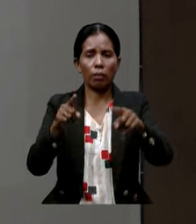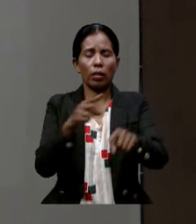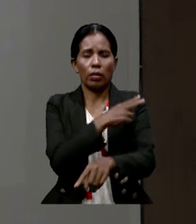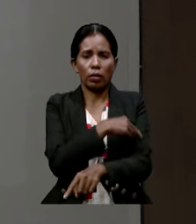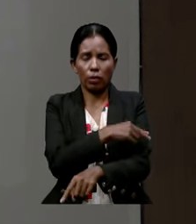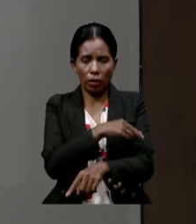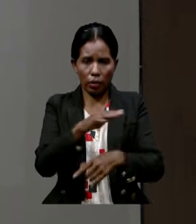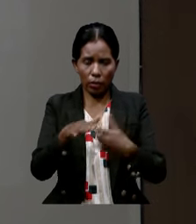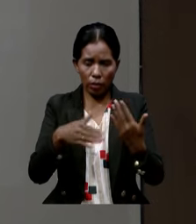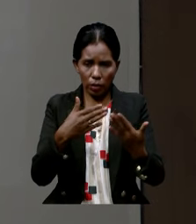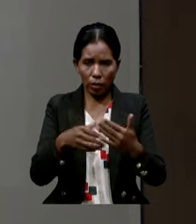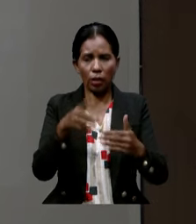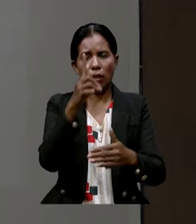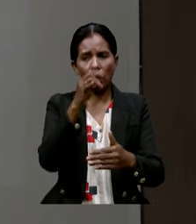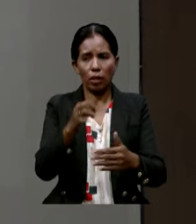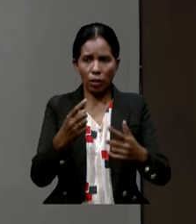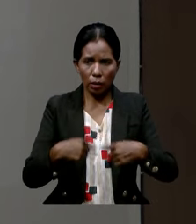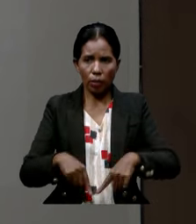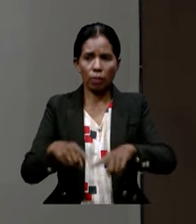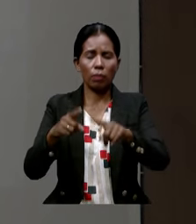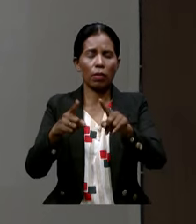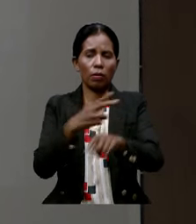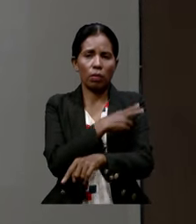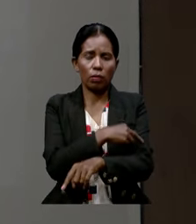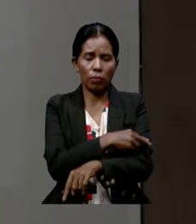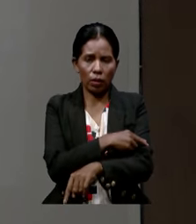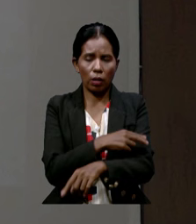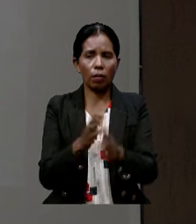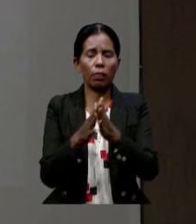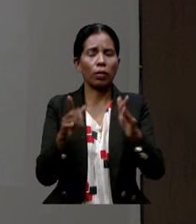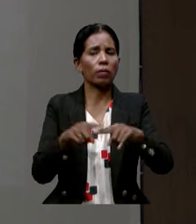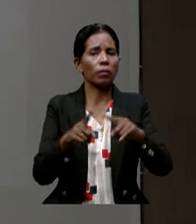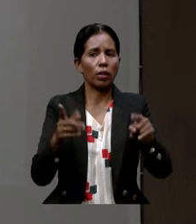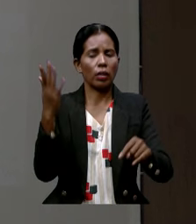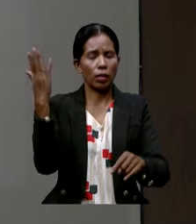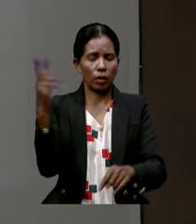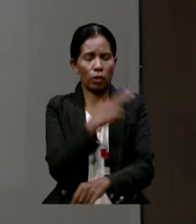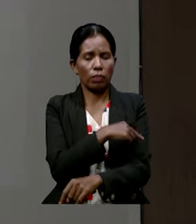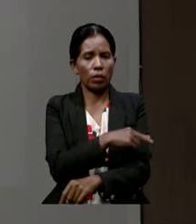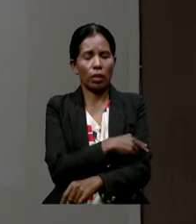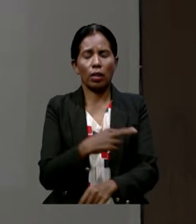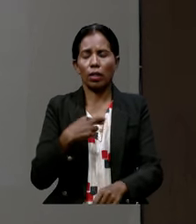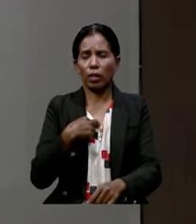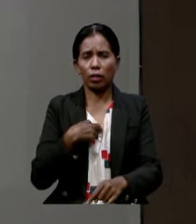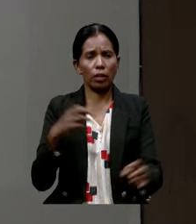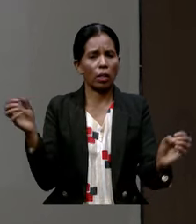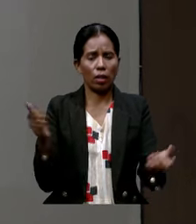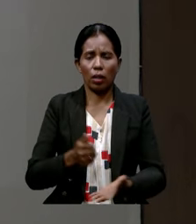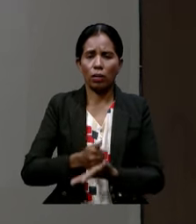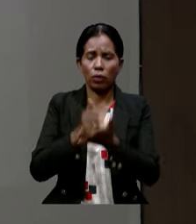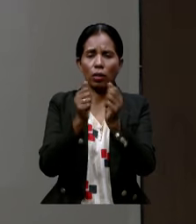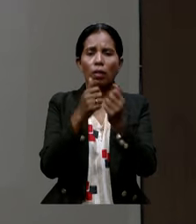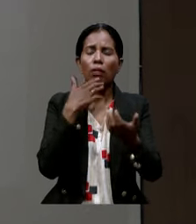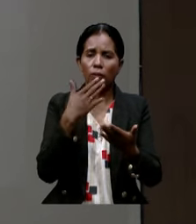klinikas ya dili laran ne thank you ba rujuko to hospital ba be ya hospital ne rasik la fo atendimento di dia